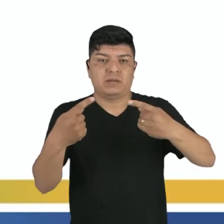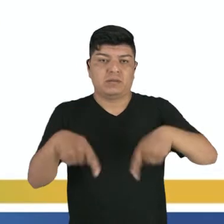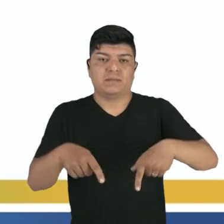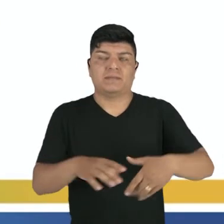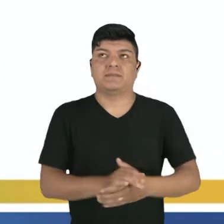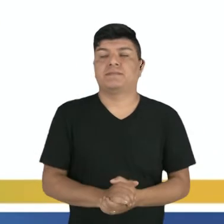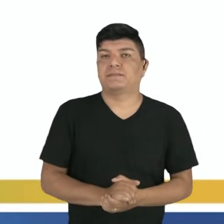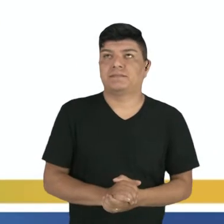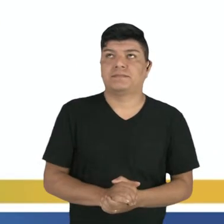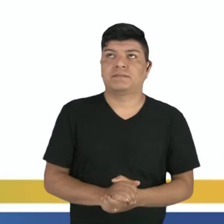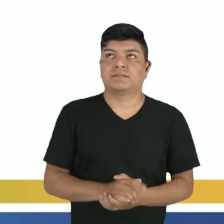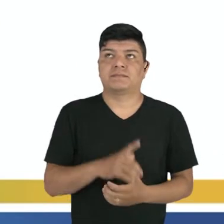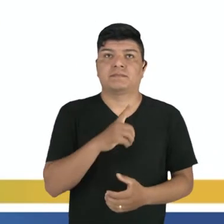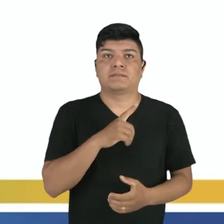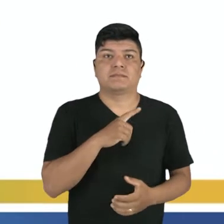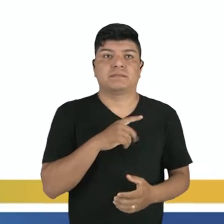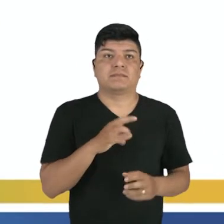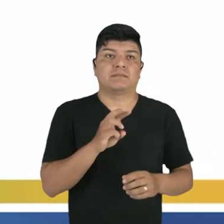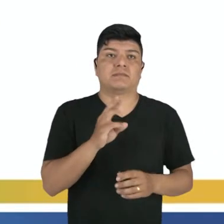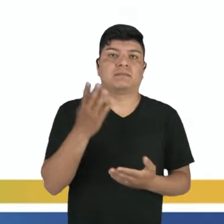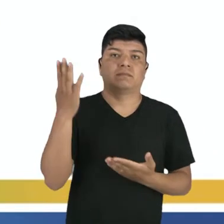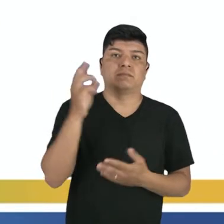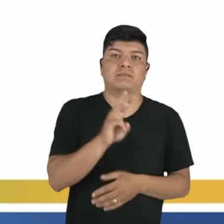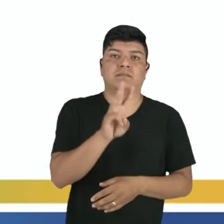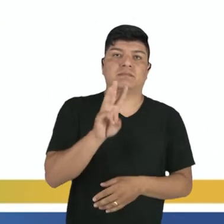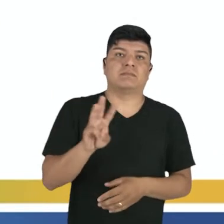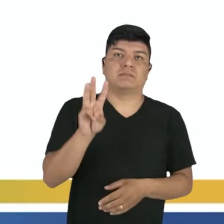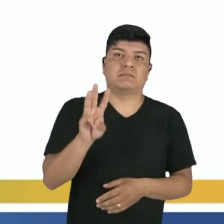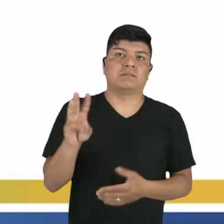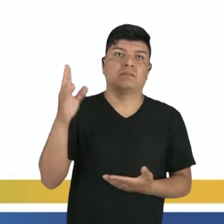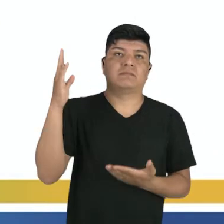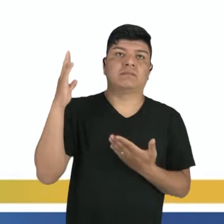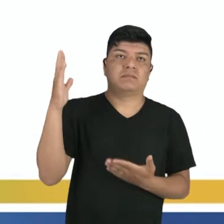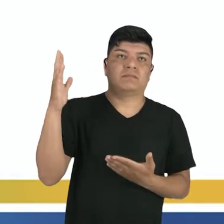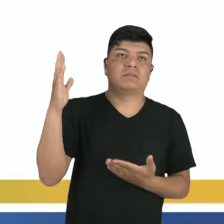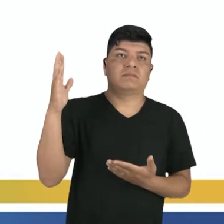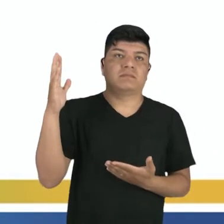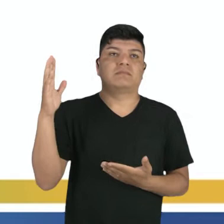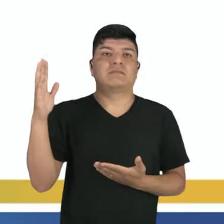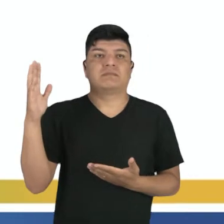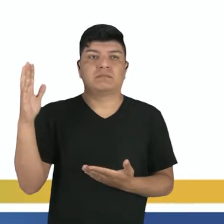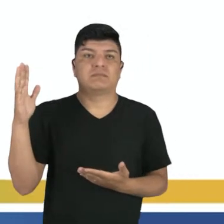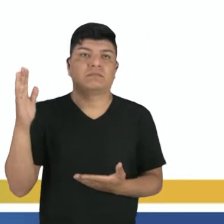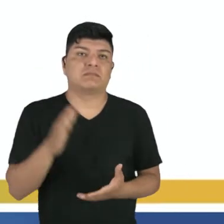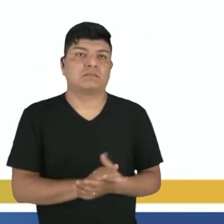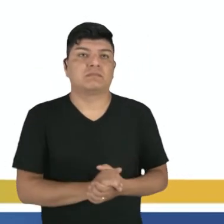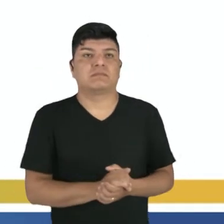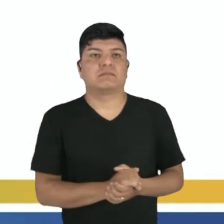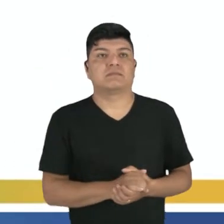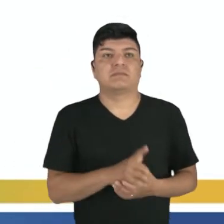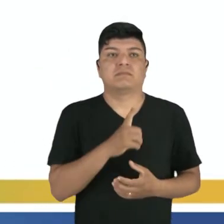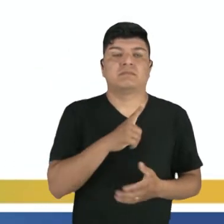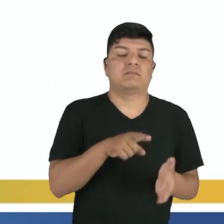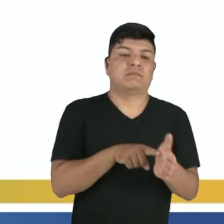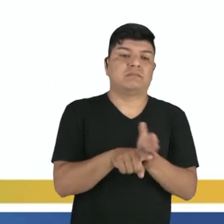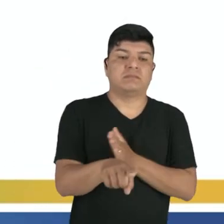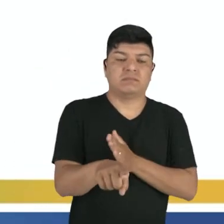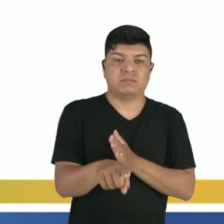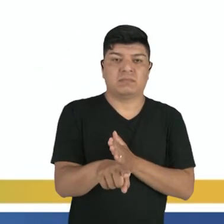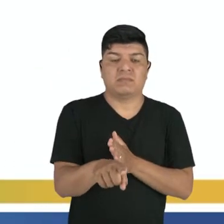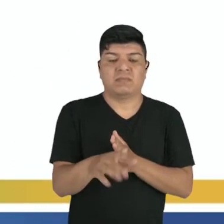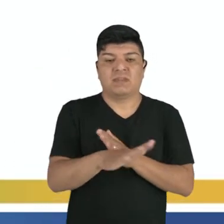adversária ali eu tenho as referências né que é o da ordem jogos esportivos coletivos e tem a